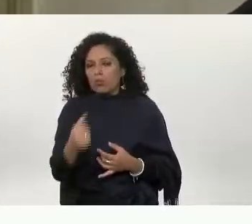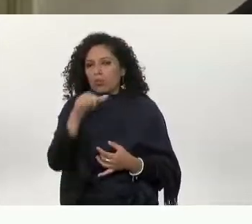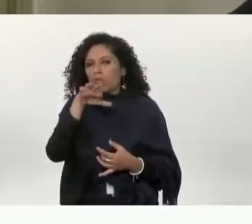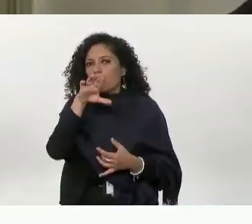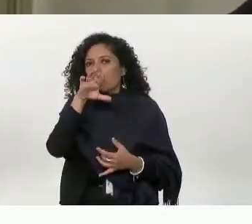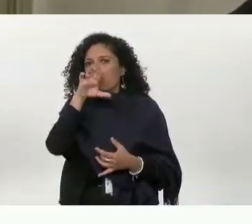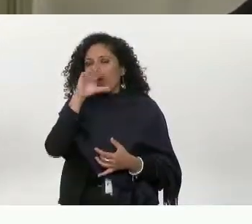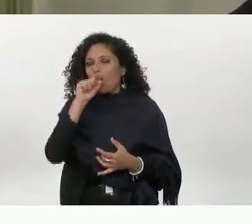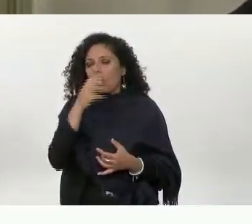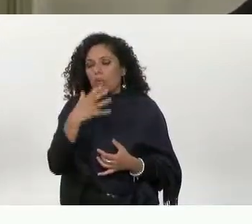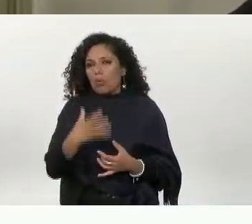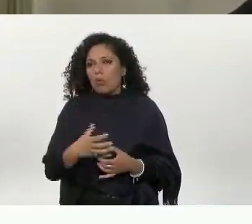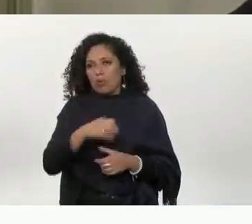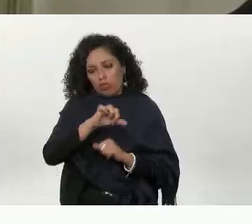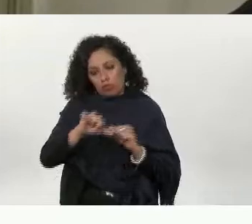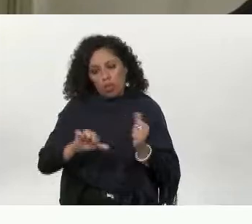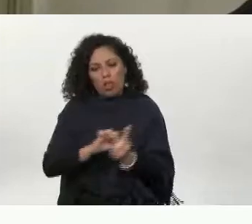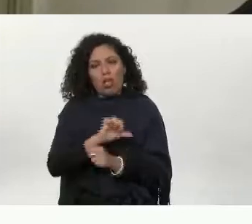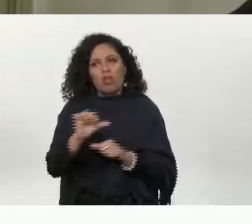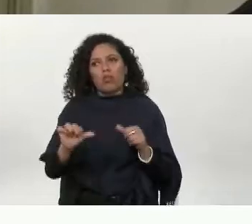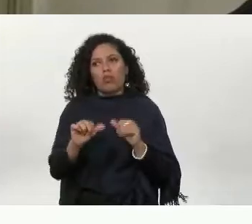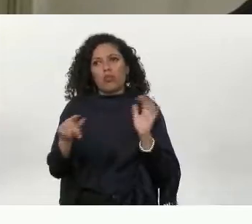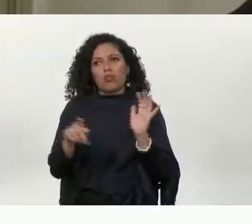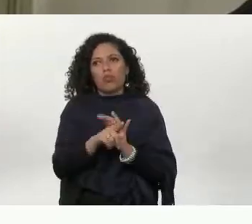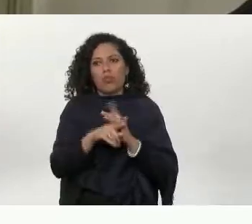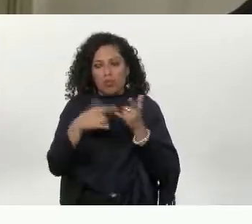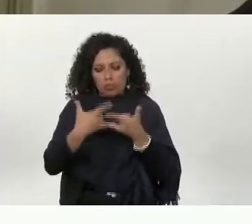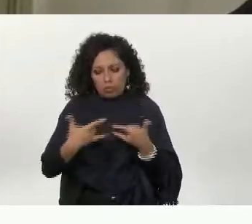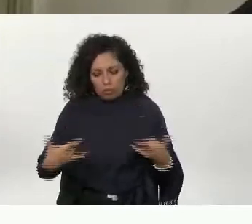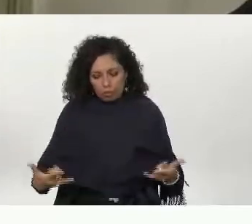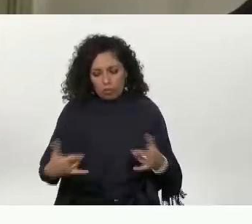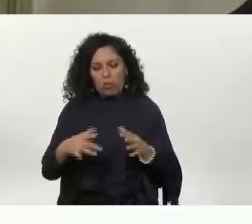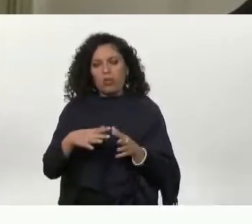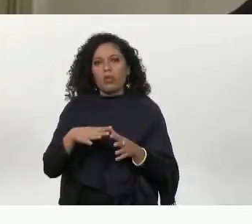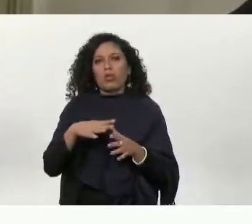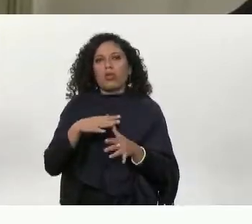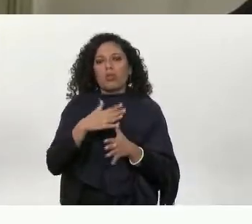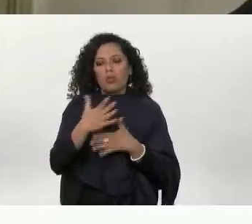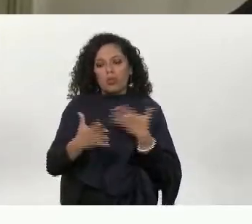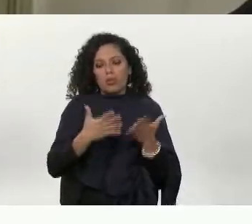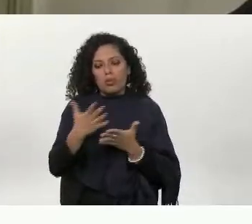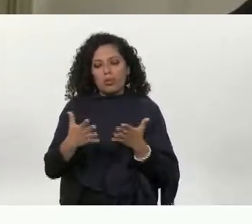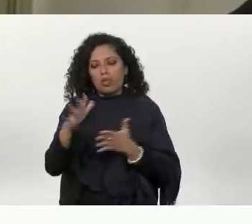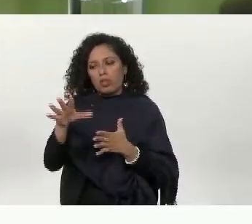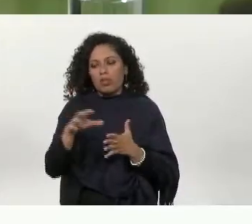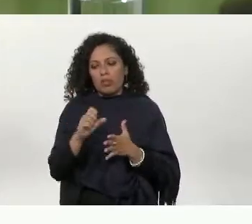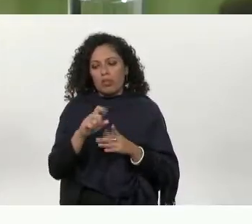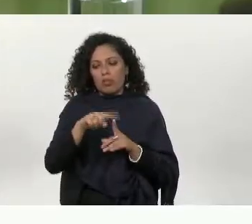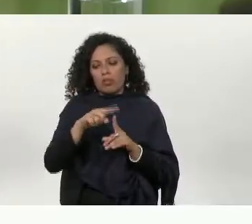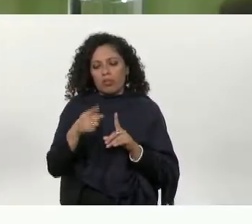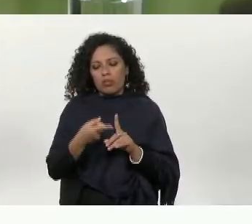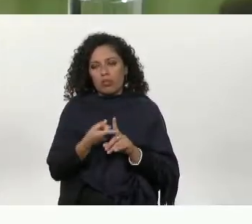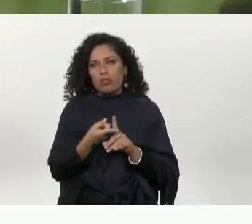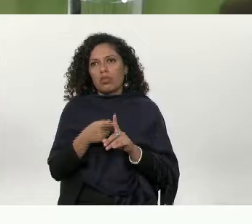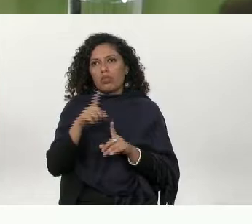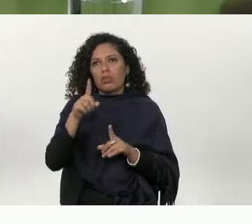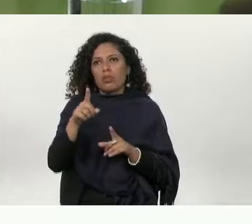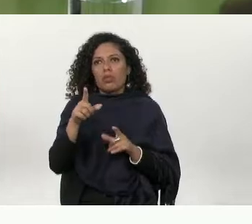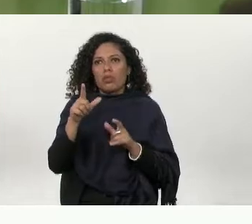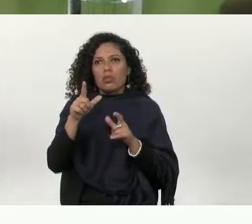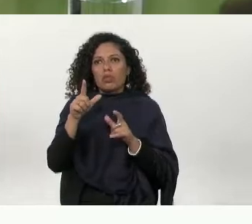de auditório para uma enfermaria, para justamente pegar esse excesso de gestantes. O CREMERGE